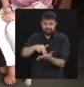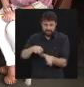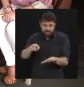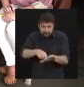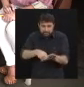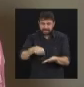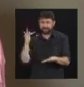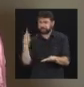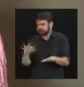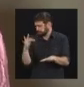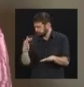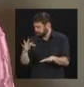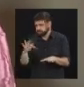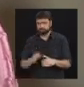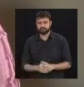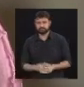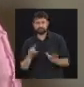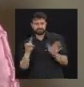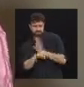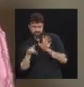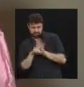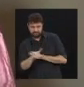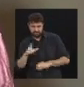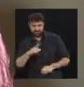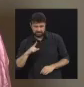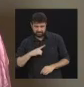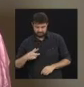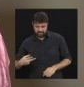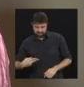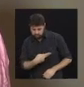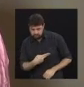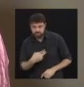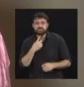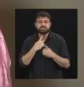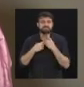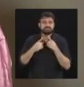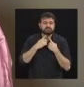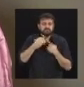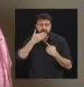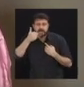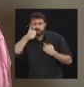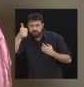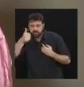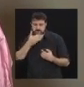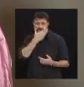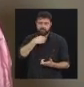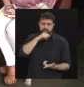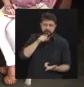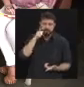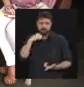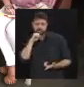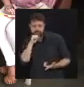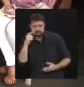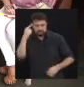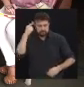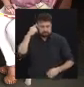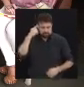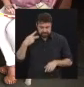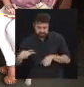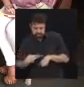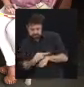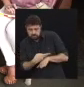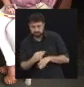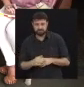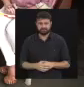só isso, né? Você ainda tem algumas cirurgias que você quer fazer, que seus pais pretendem fazer?